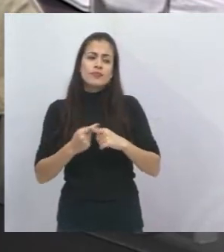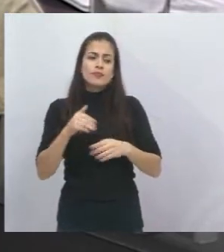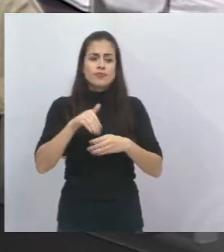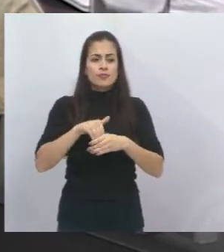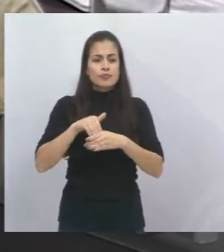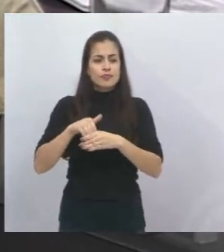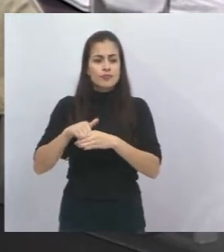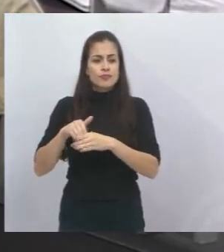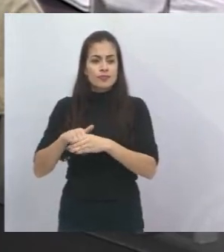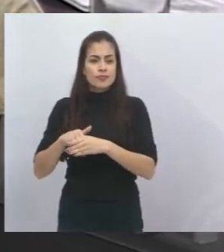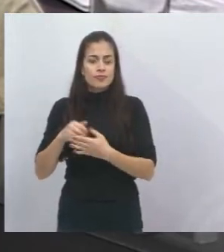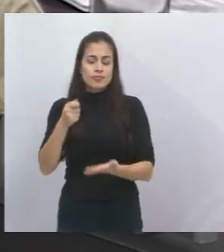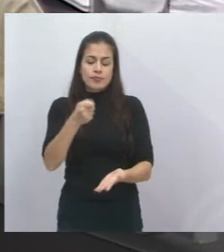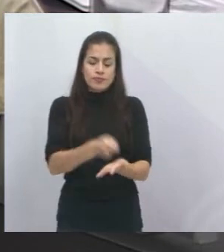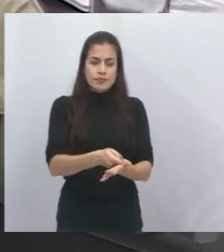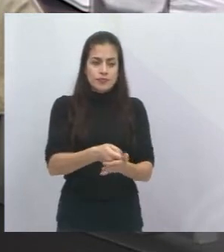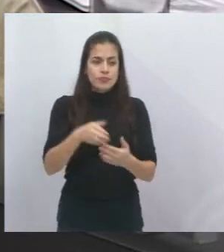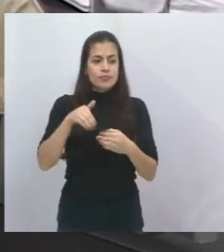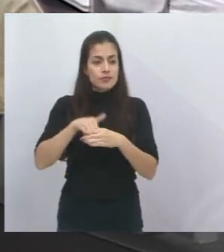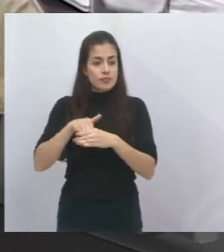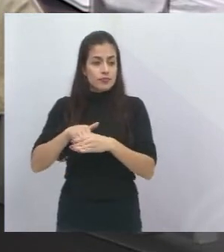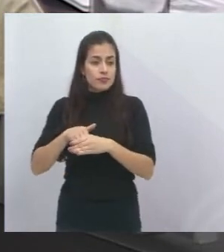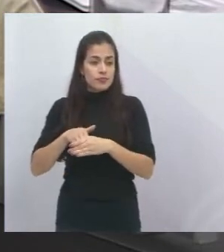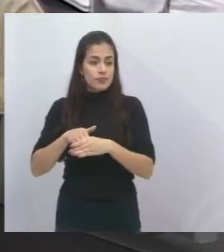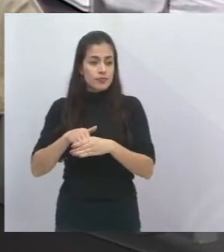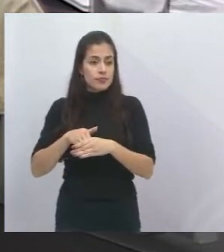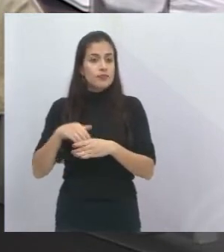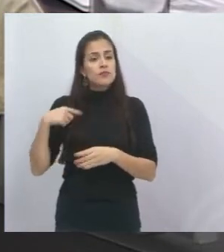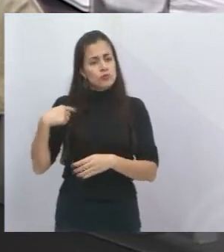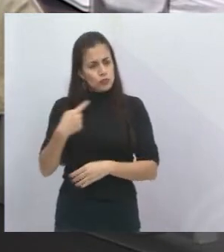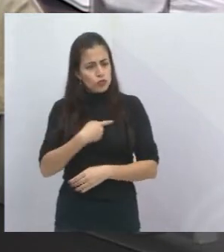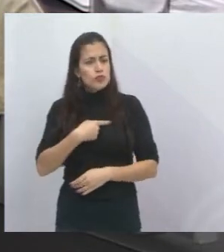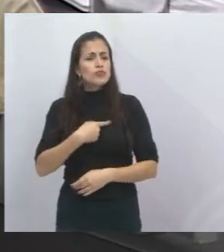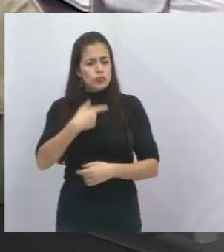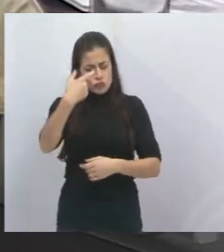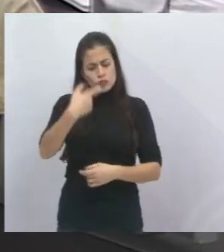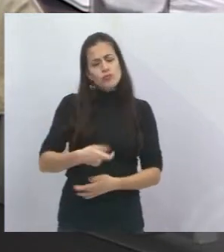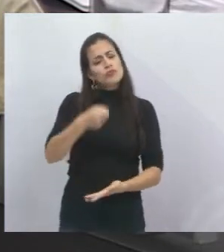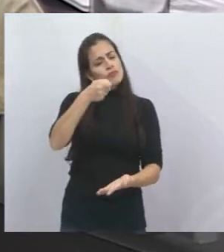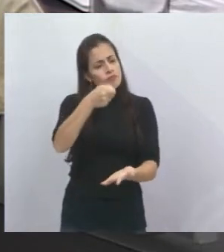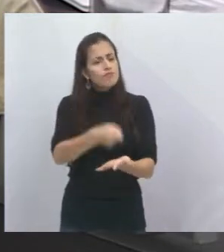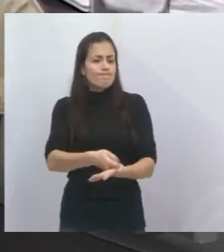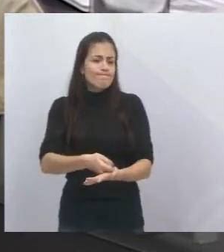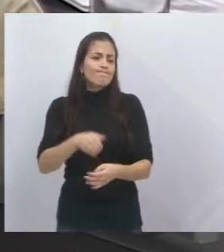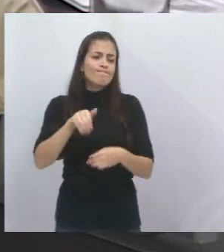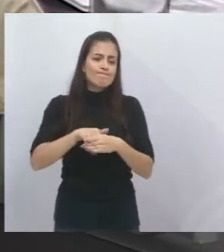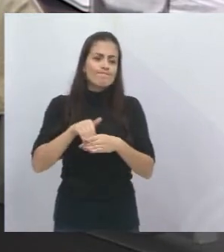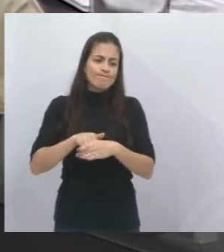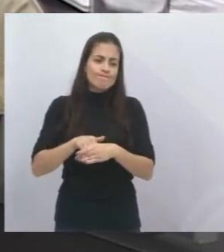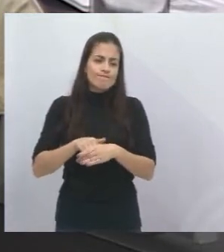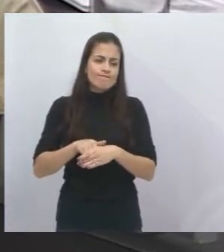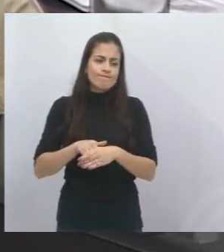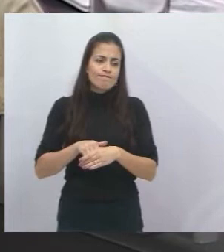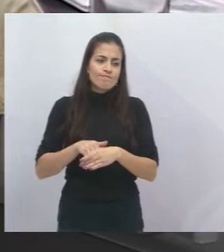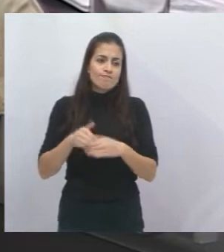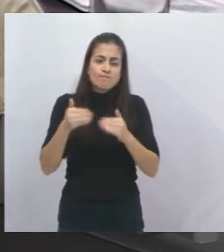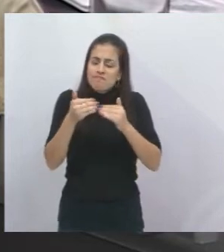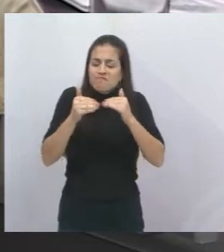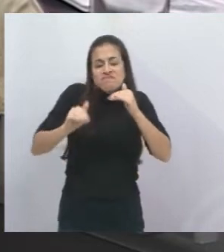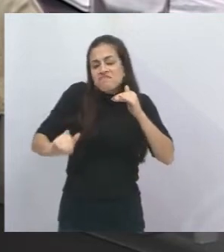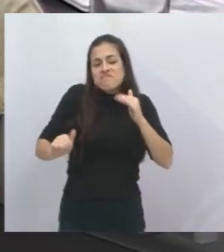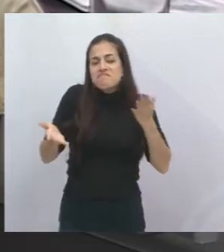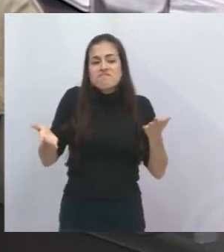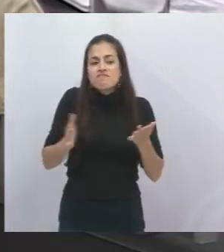se é obrigado a votar ou não. Nós somos obrigados a votar esse projeto, mesmo sem concordar. Então, quando você é obrigado a votar um projeto, você